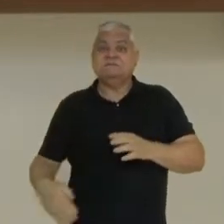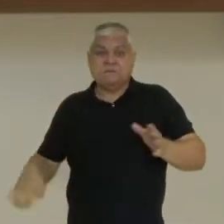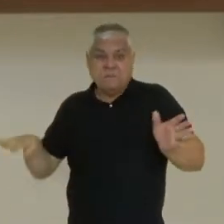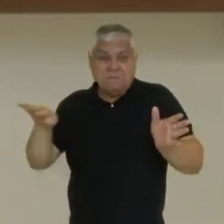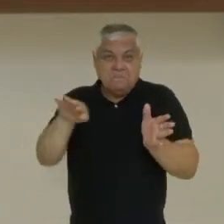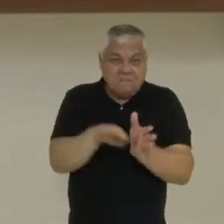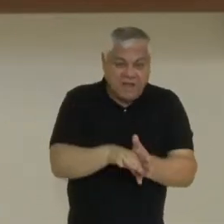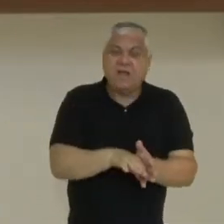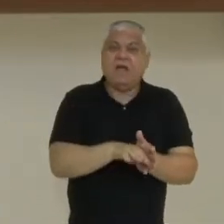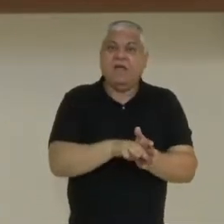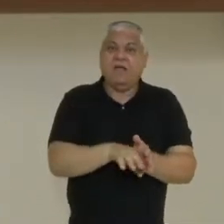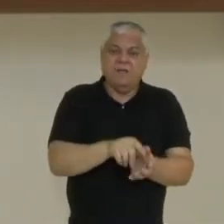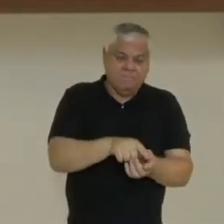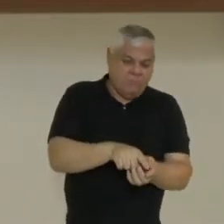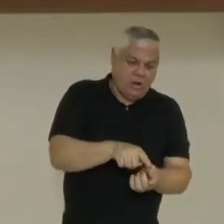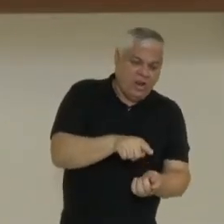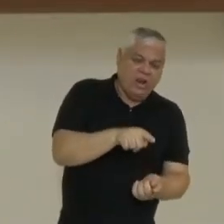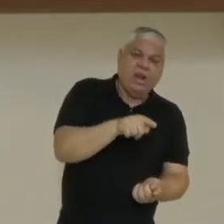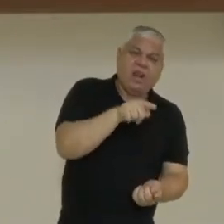uns 4 volumes,